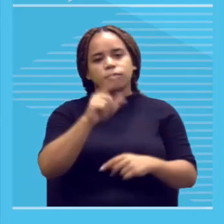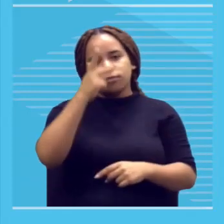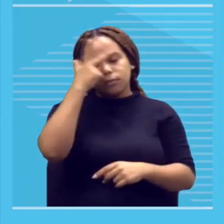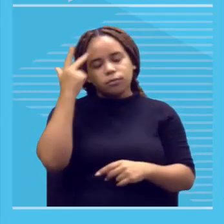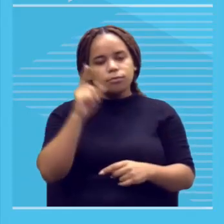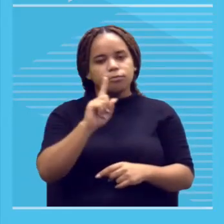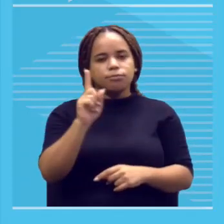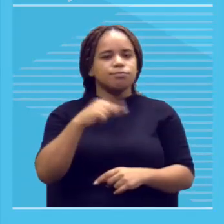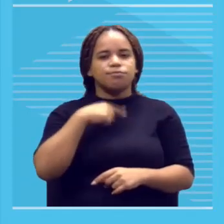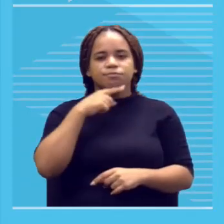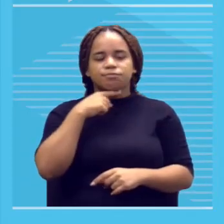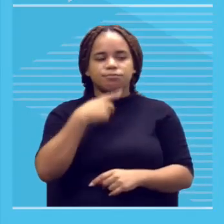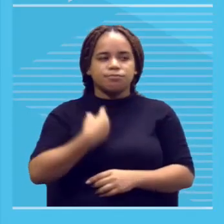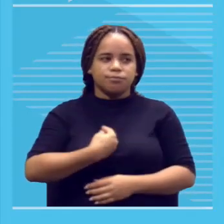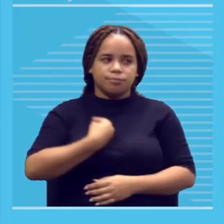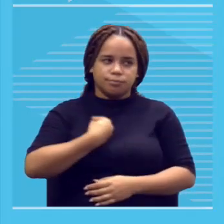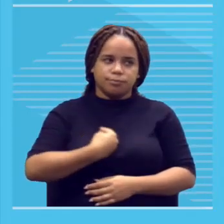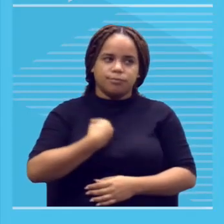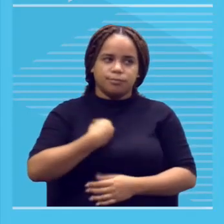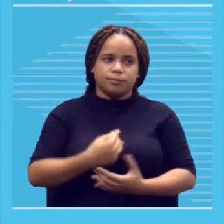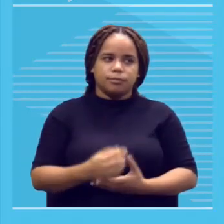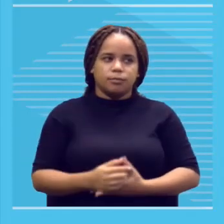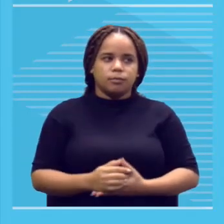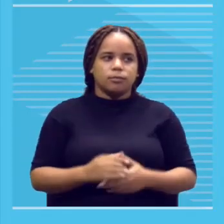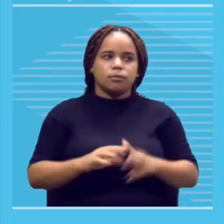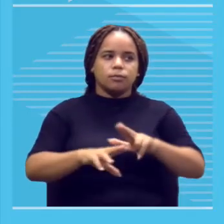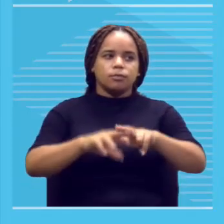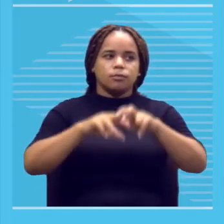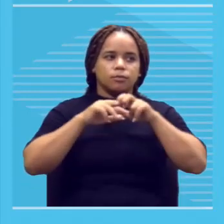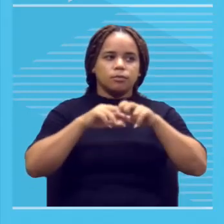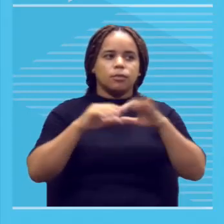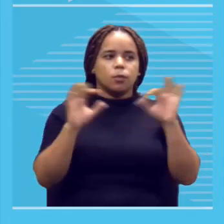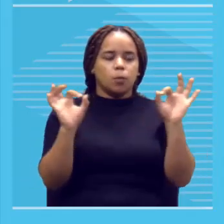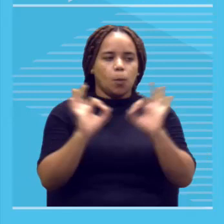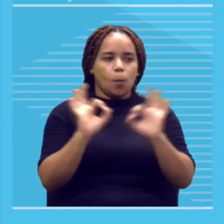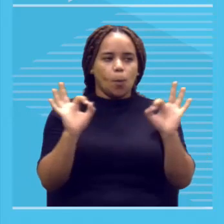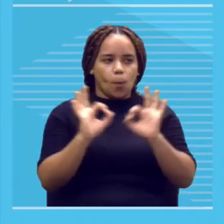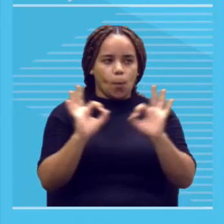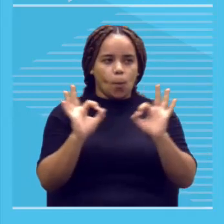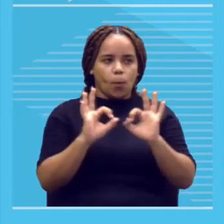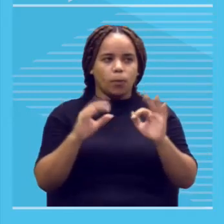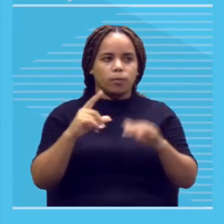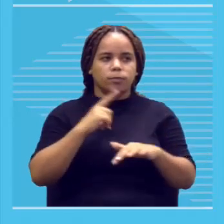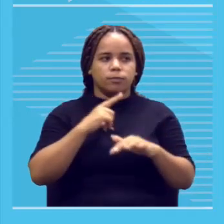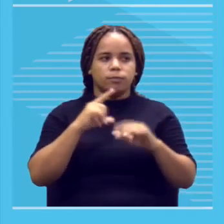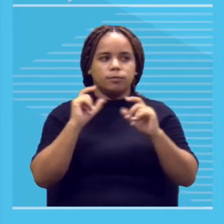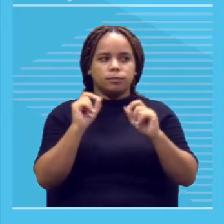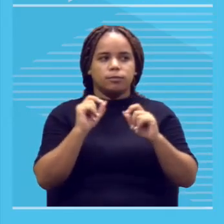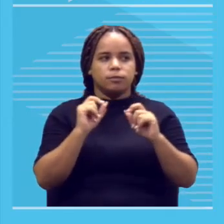não consigam viver Tá certo Por isso é que ninguém tem